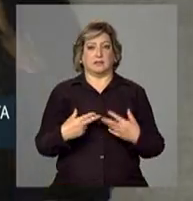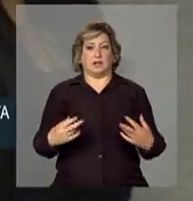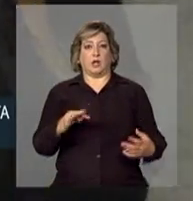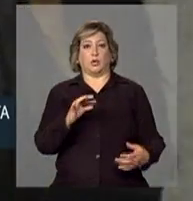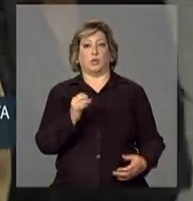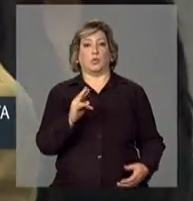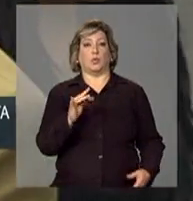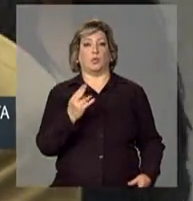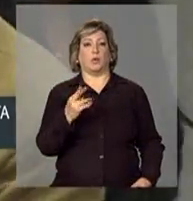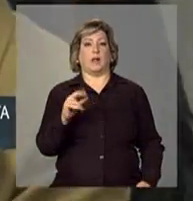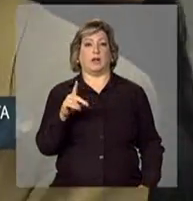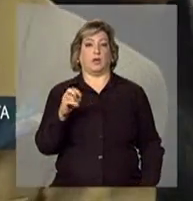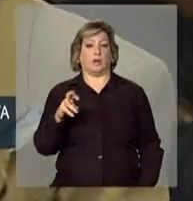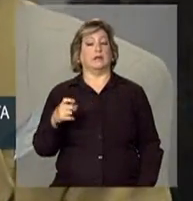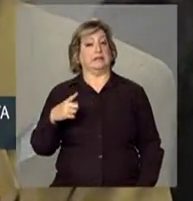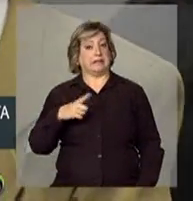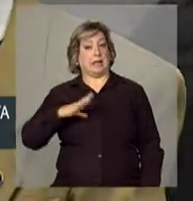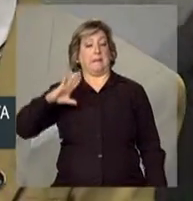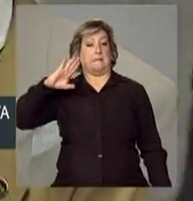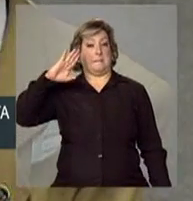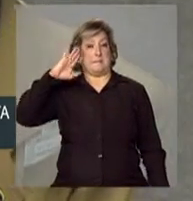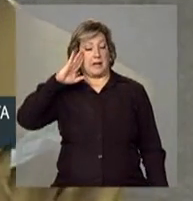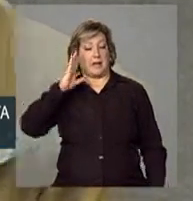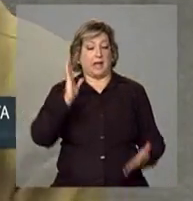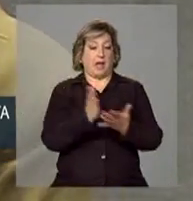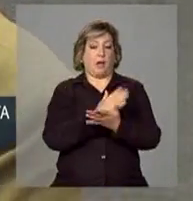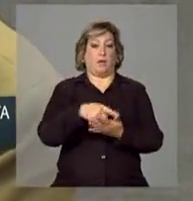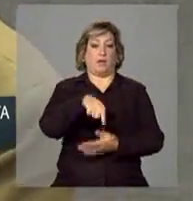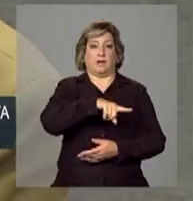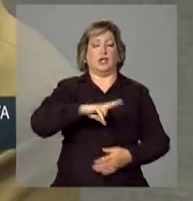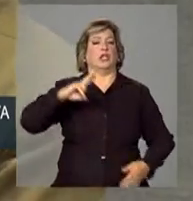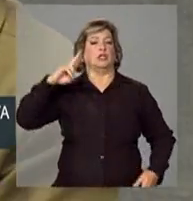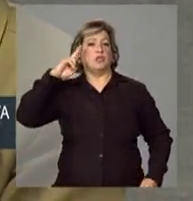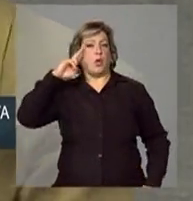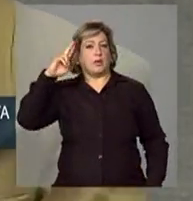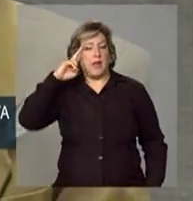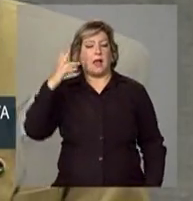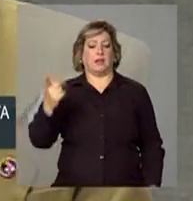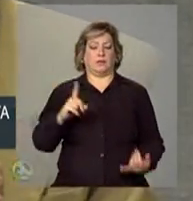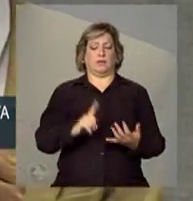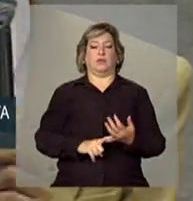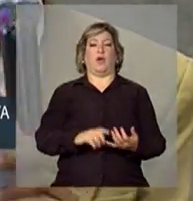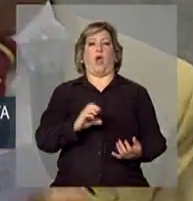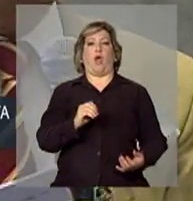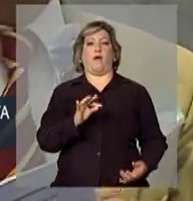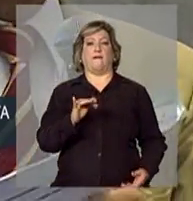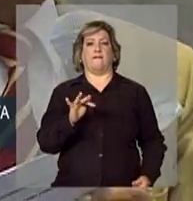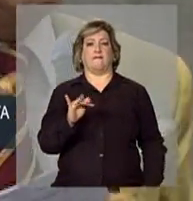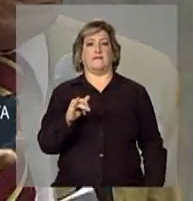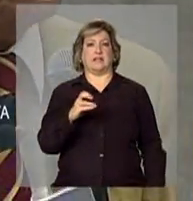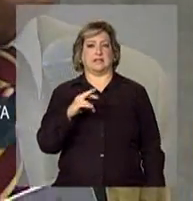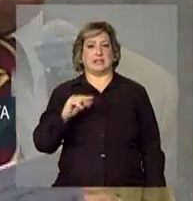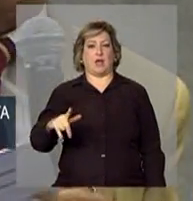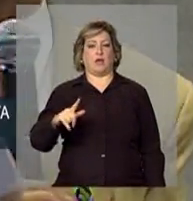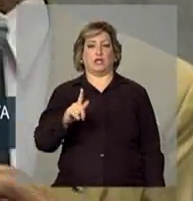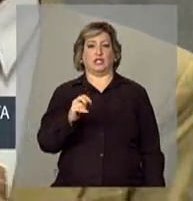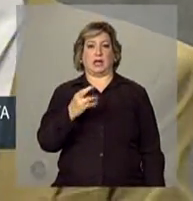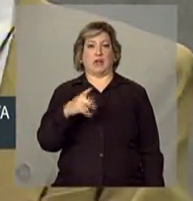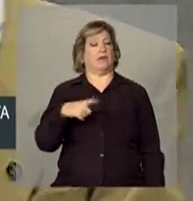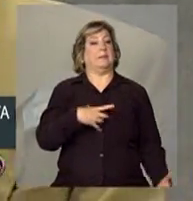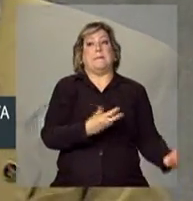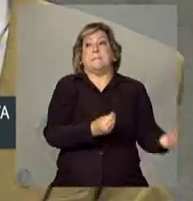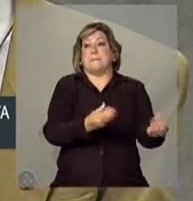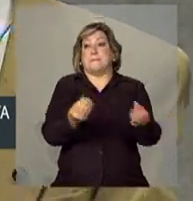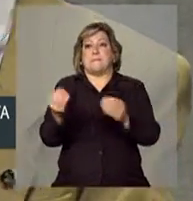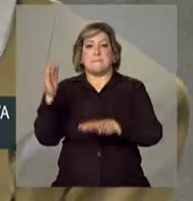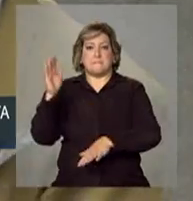outro lado, militares, de soldado a oficiais generais, tivemos muitos milhares, é evidente